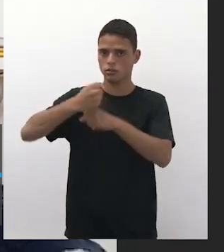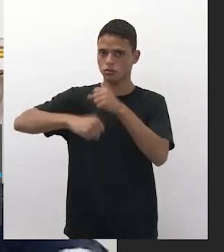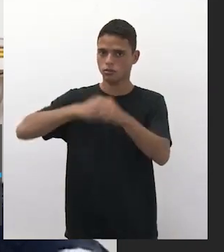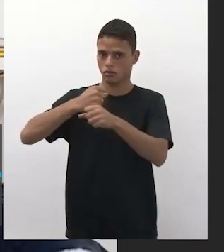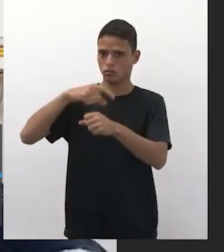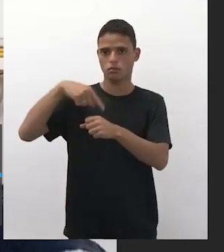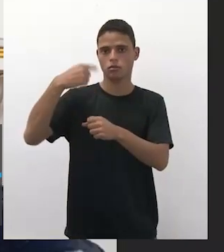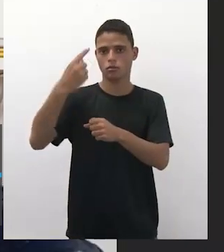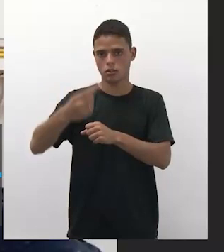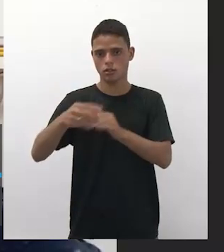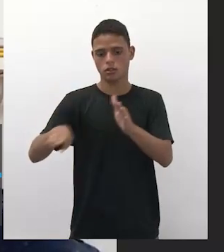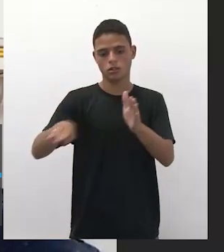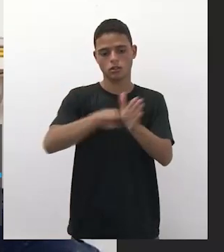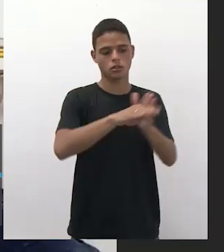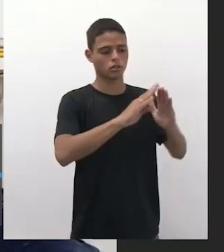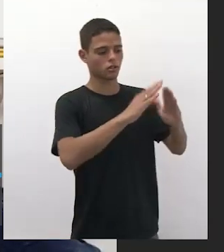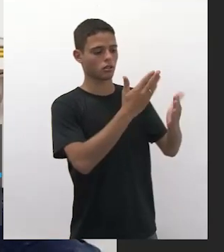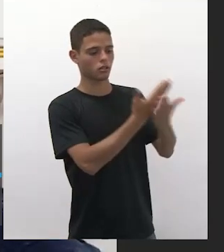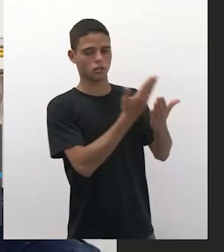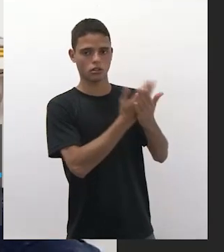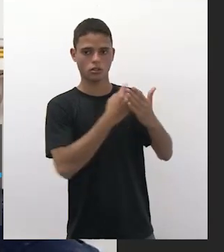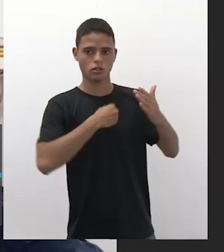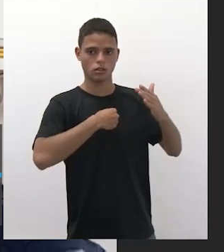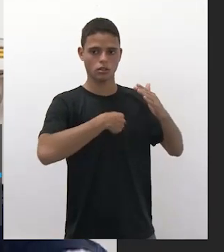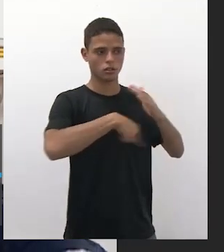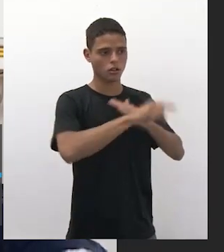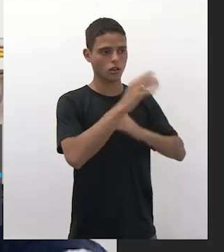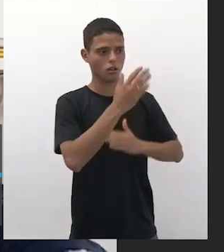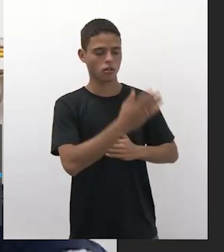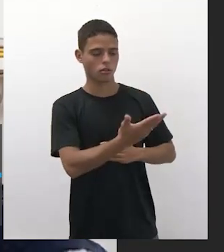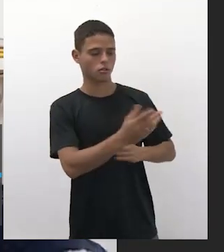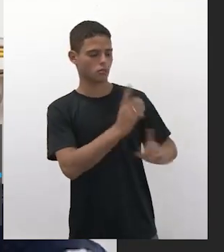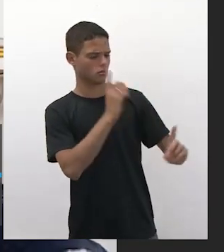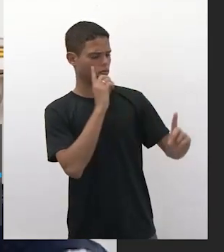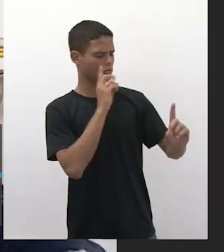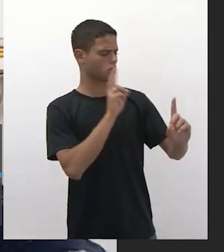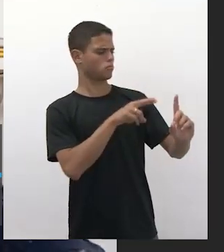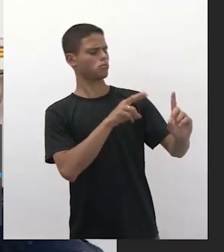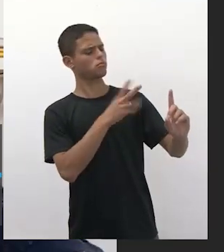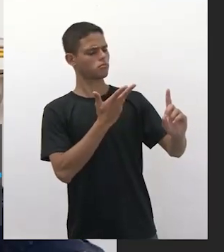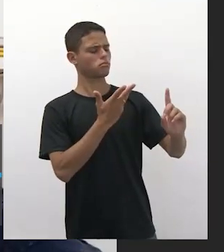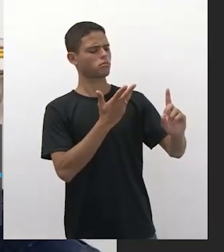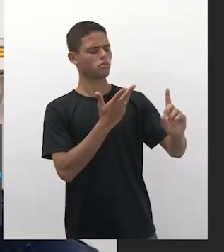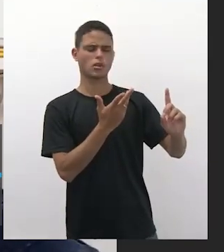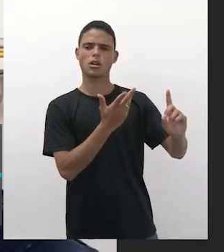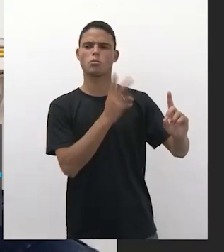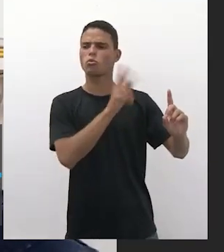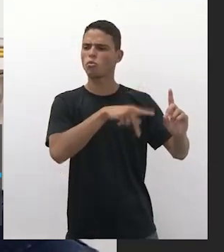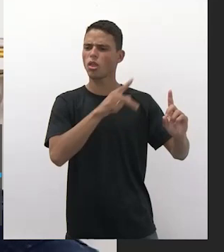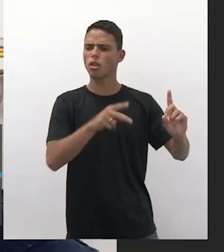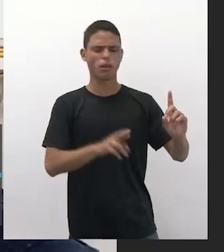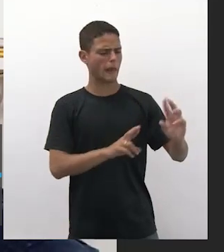nós chegamos na escola e já nos deparamos com uma professora diferente.